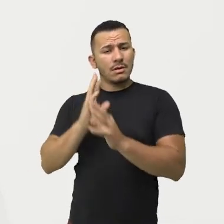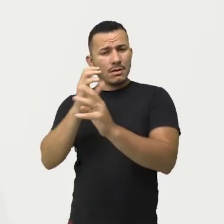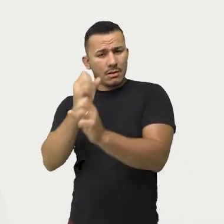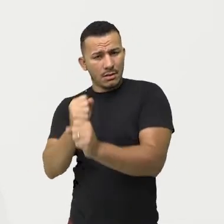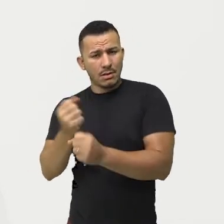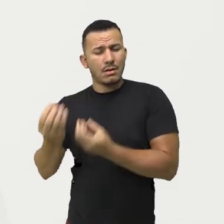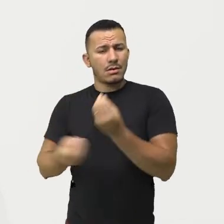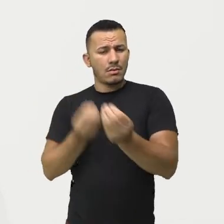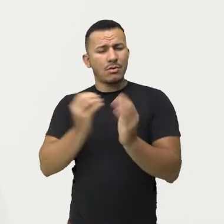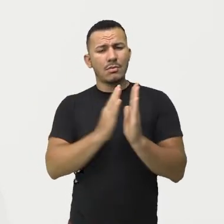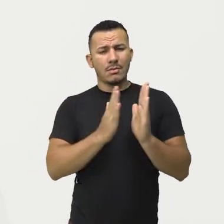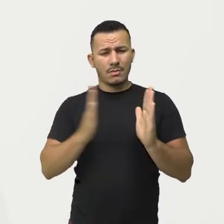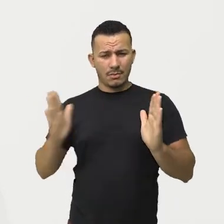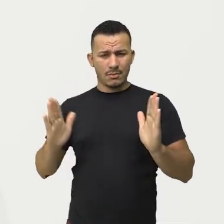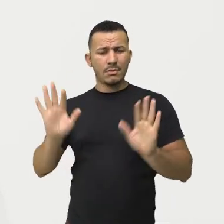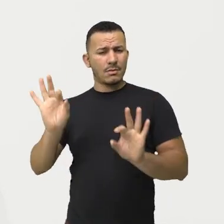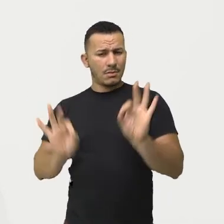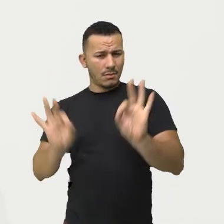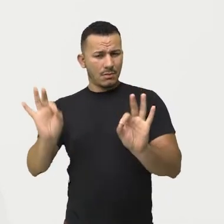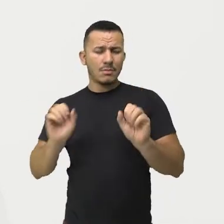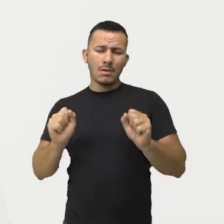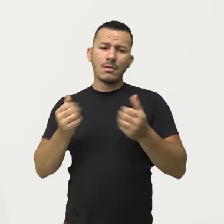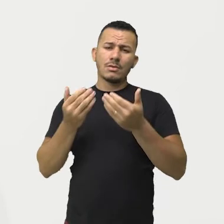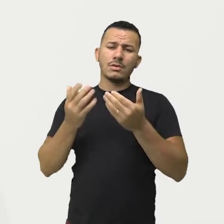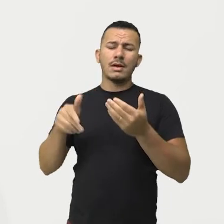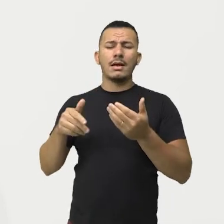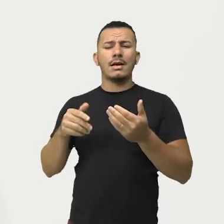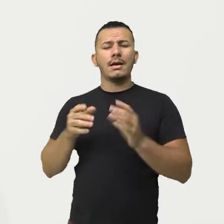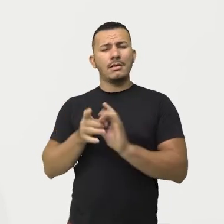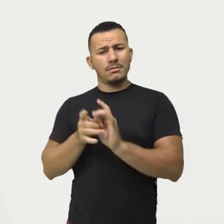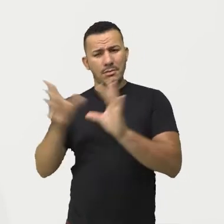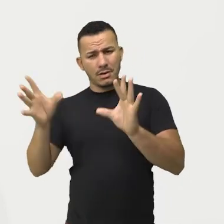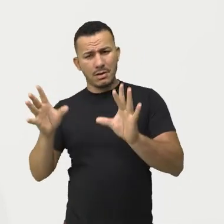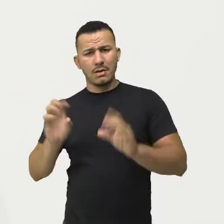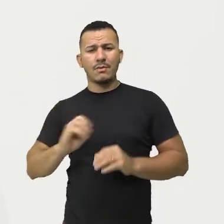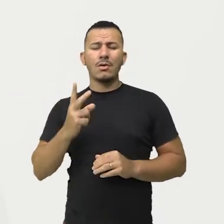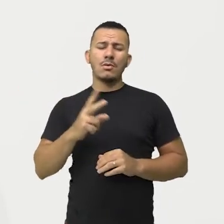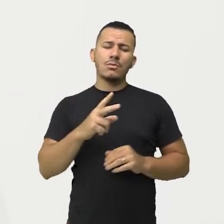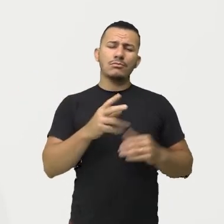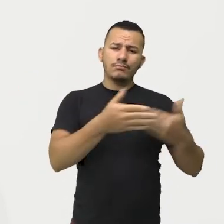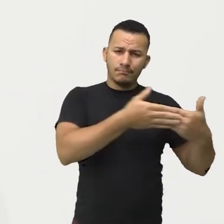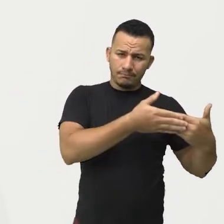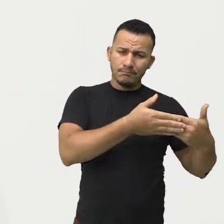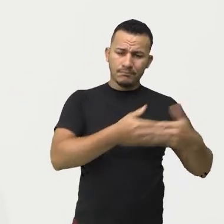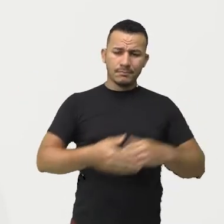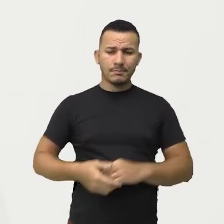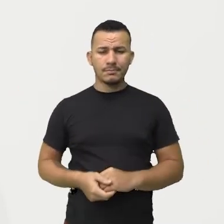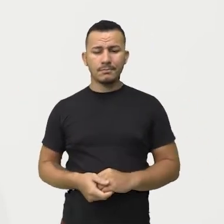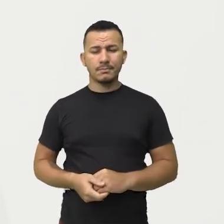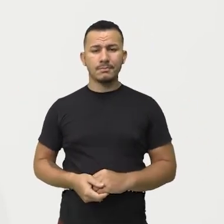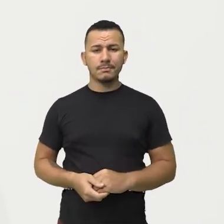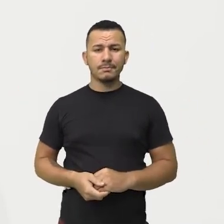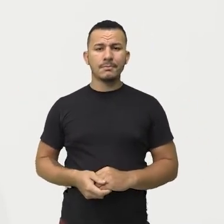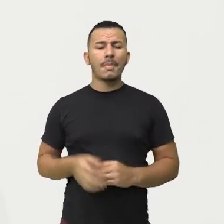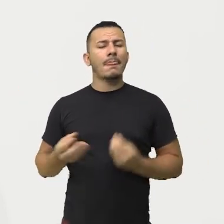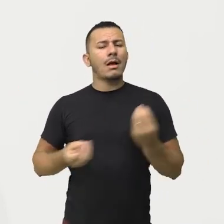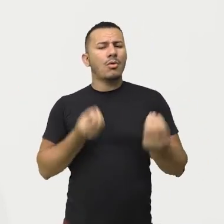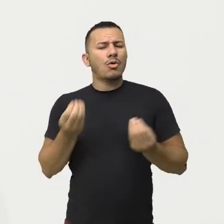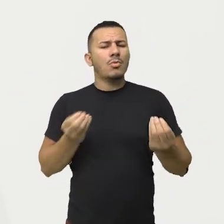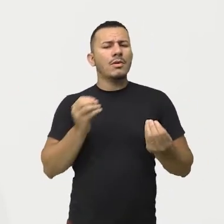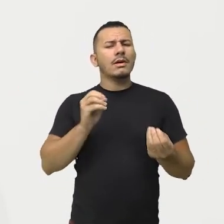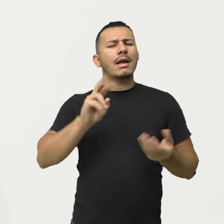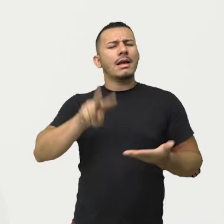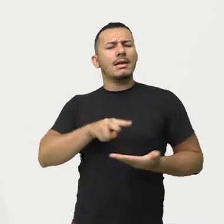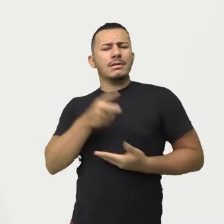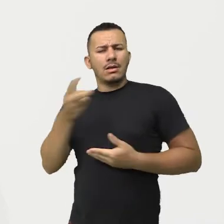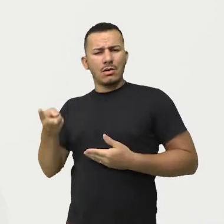uma sentença matemática, que pode ser aberta ou fechada. Então vamos relembrar essa transcodificação. Como